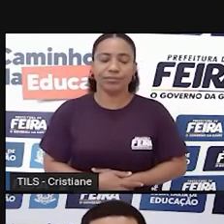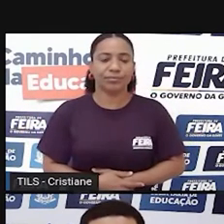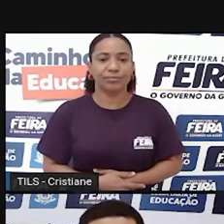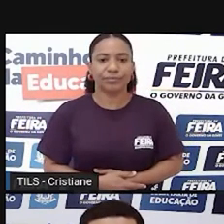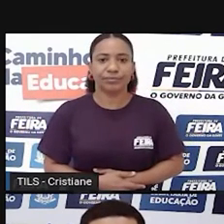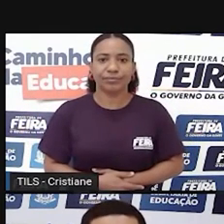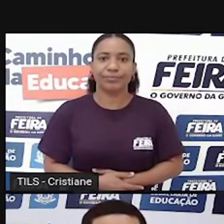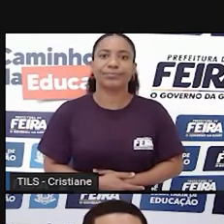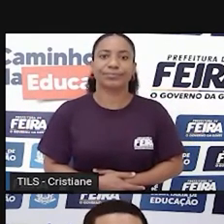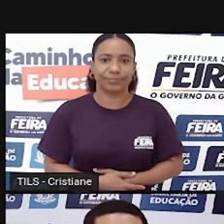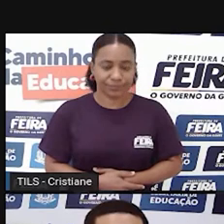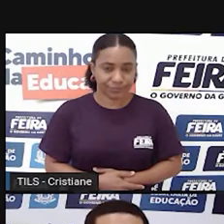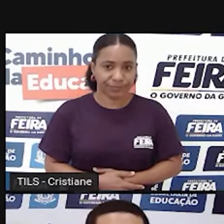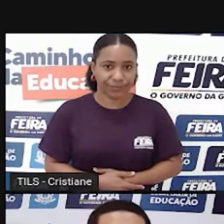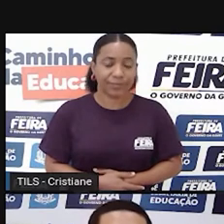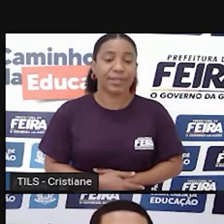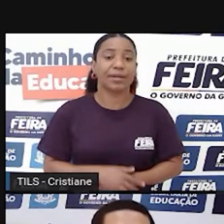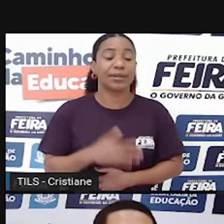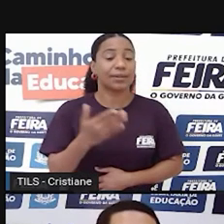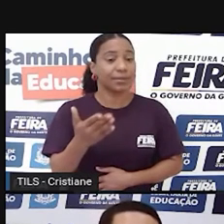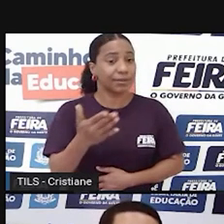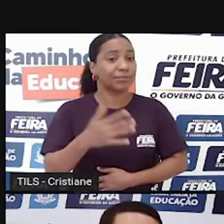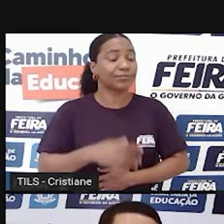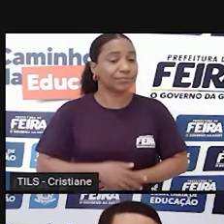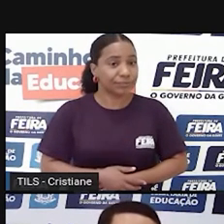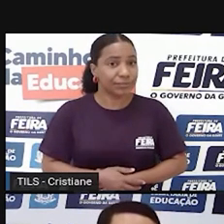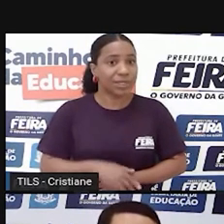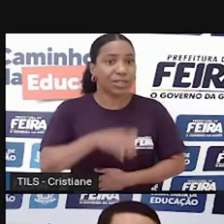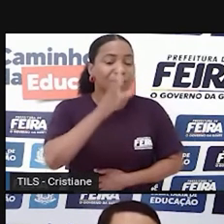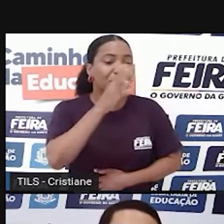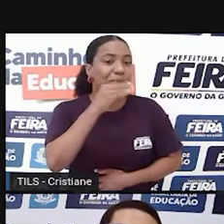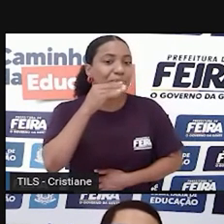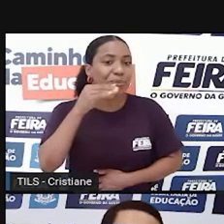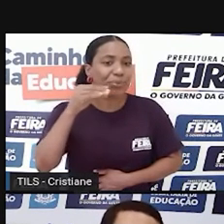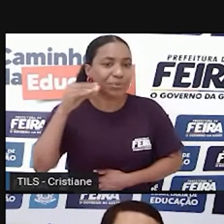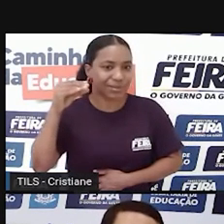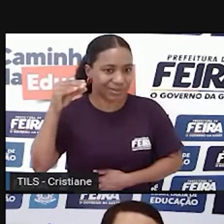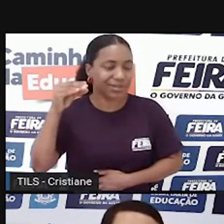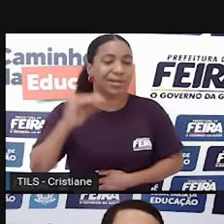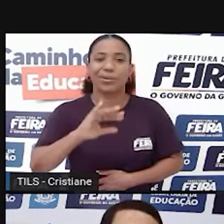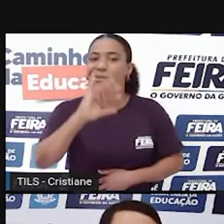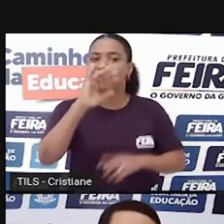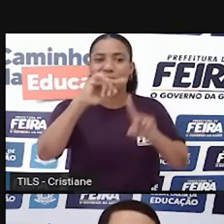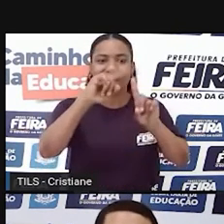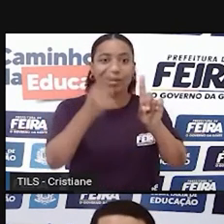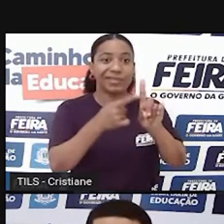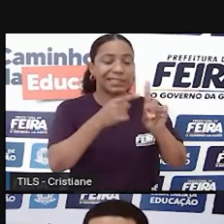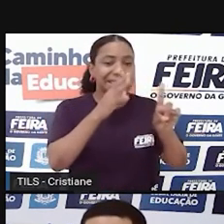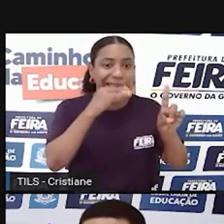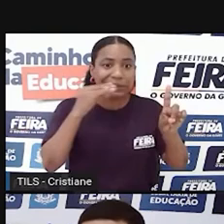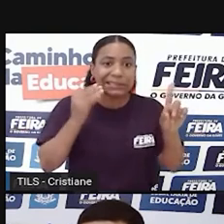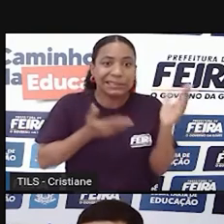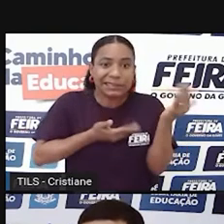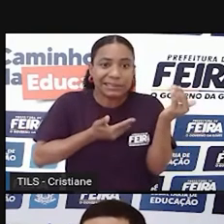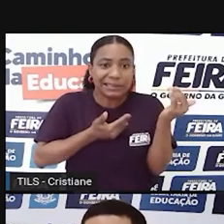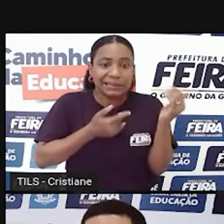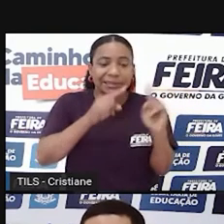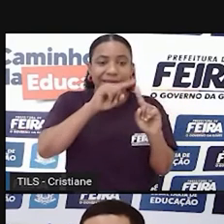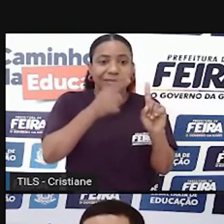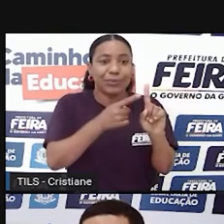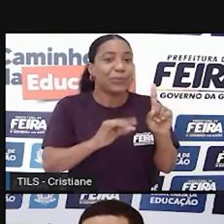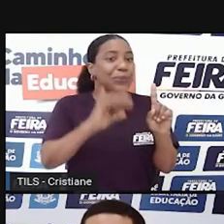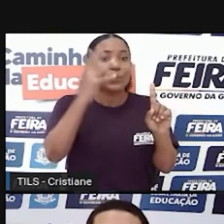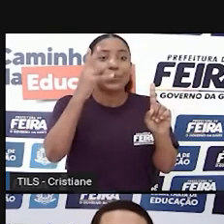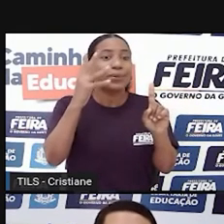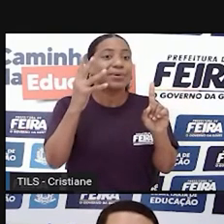Quando acontece na adolescência, esses problemas eles são mais intensos ainda. Por quê? Uma mulher adulta que